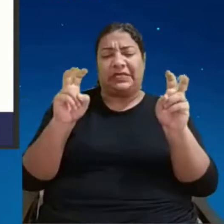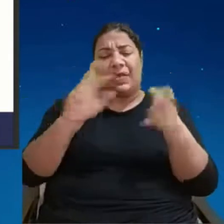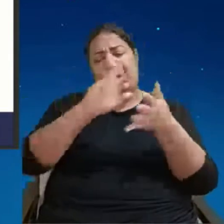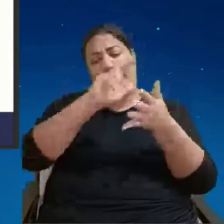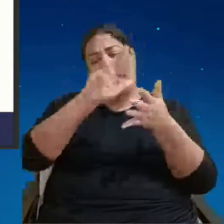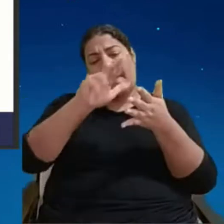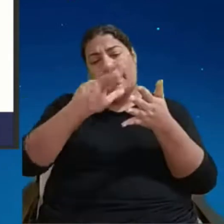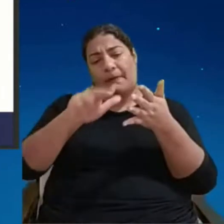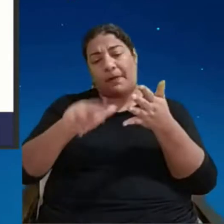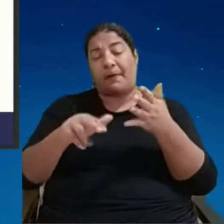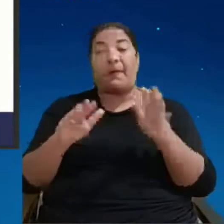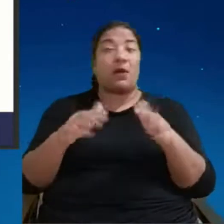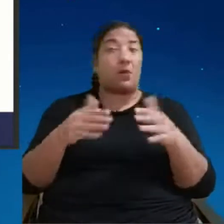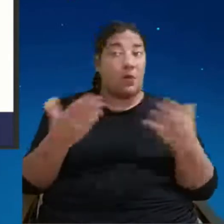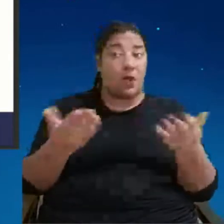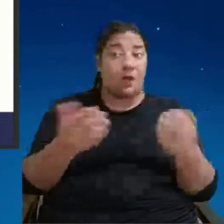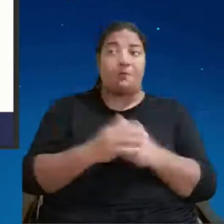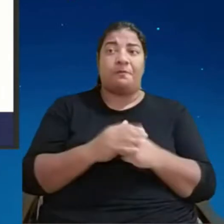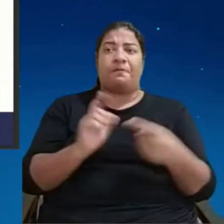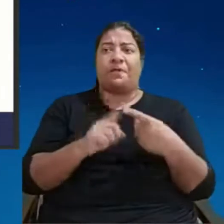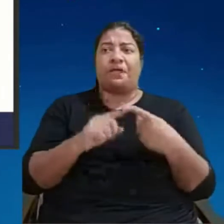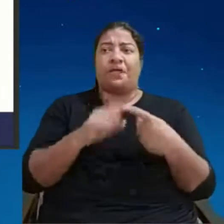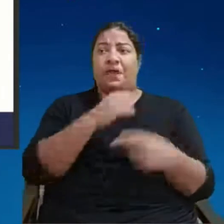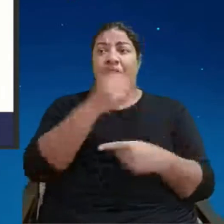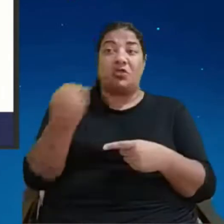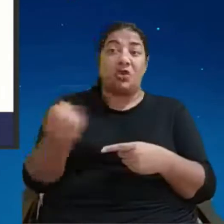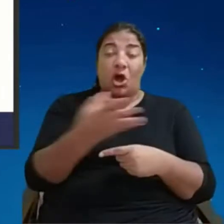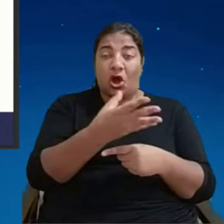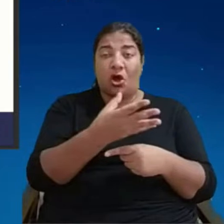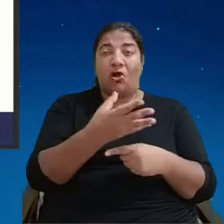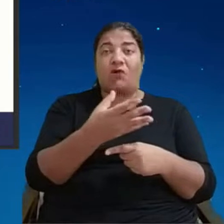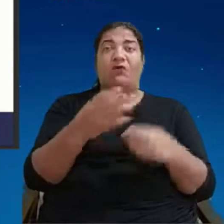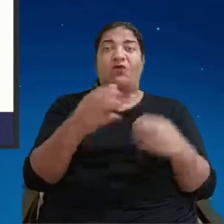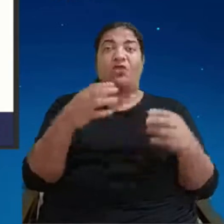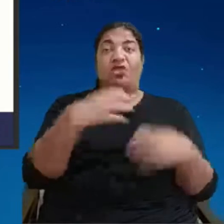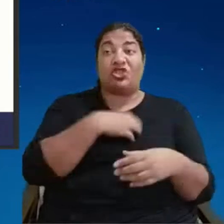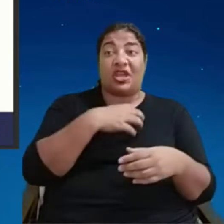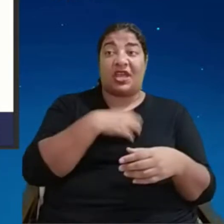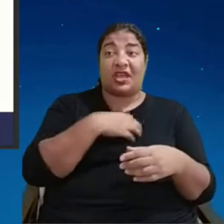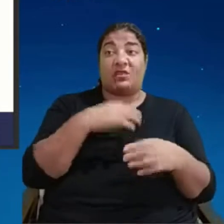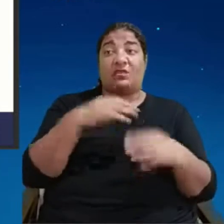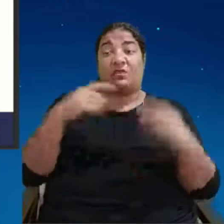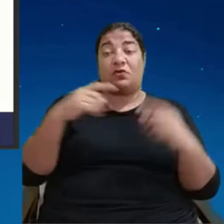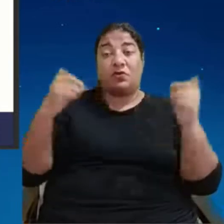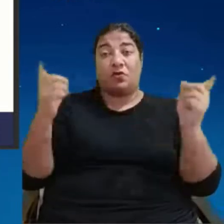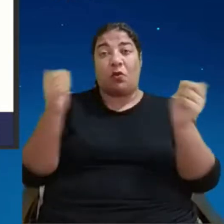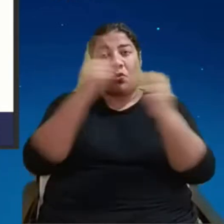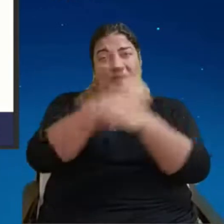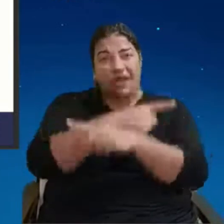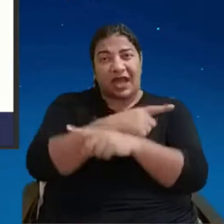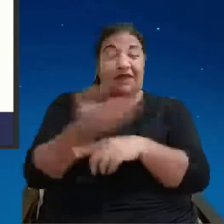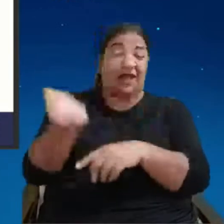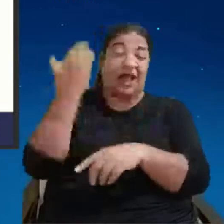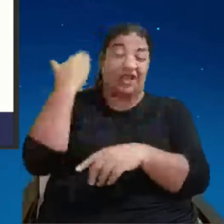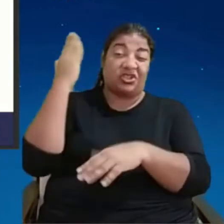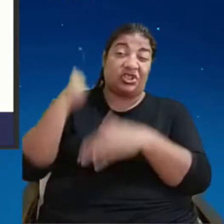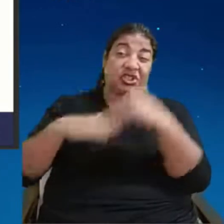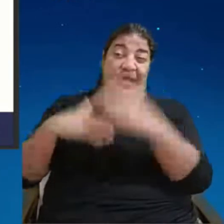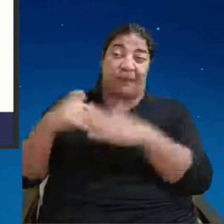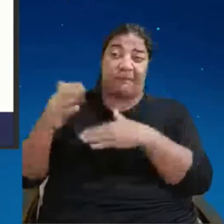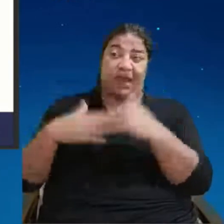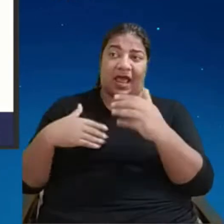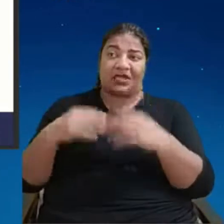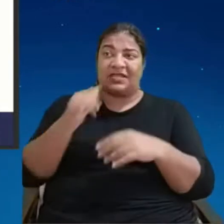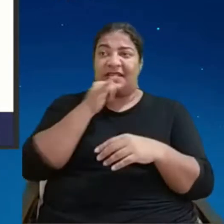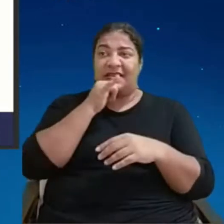né? Novos formatos e antigas práticas, então assim, temos que entender que antigamente existia uma hierarquia horizontal.